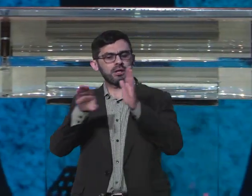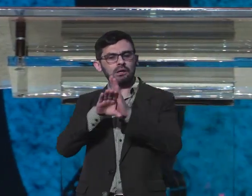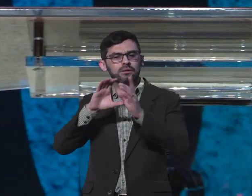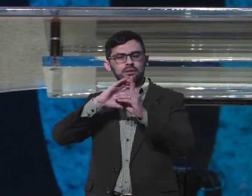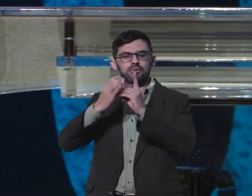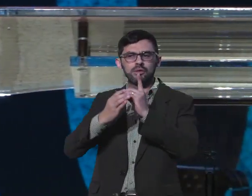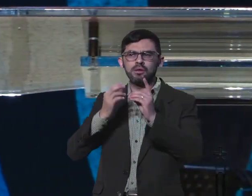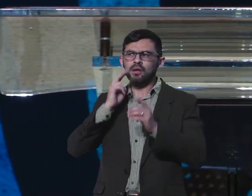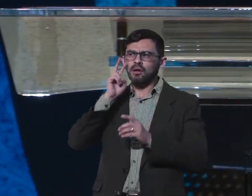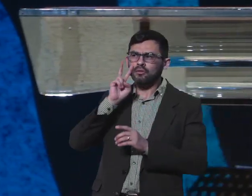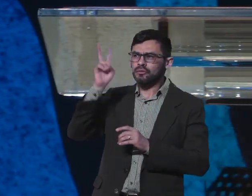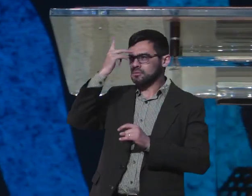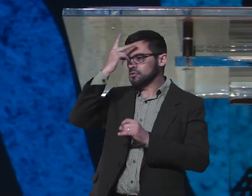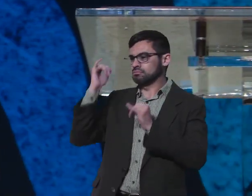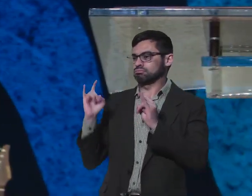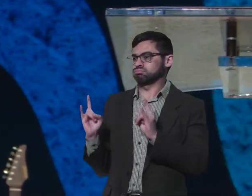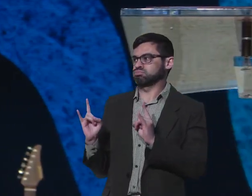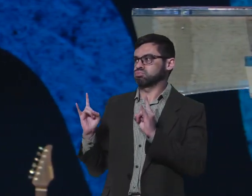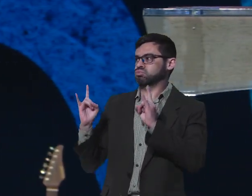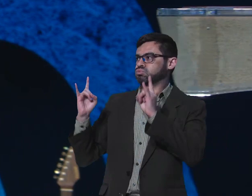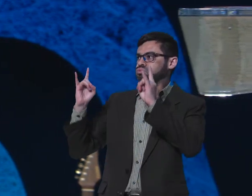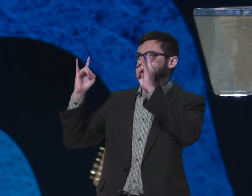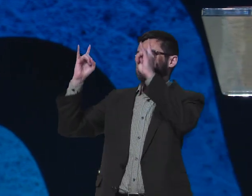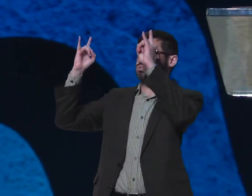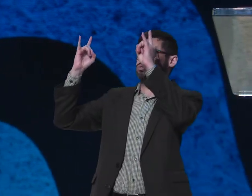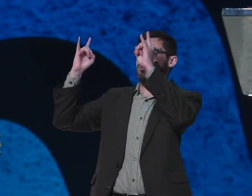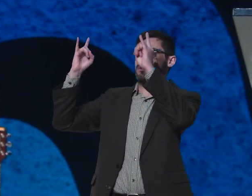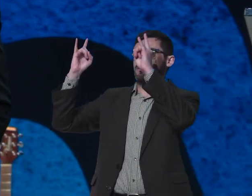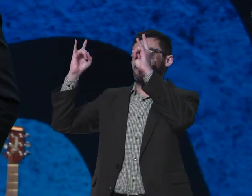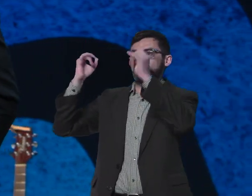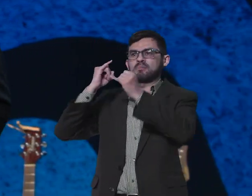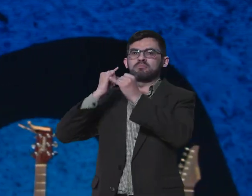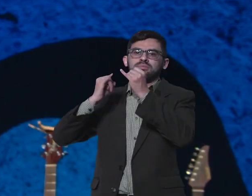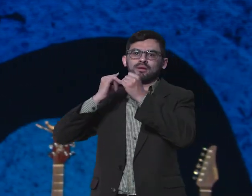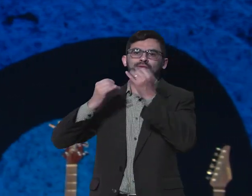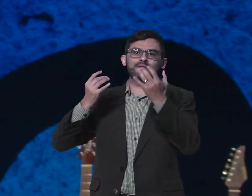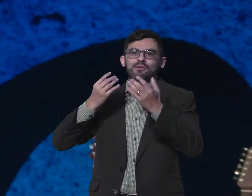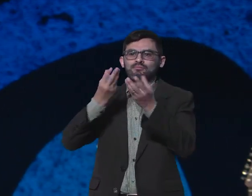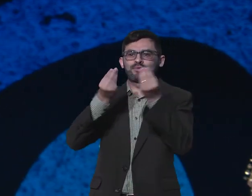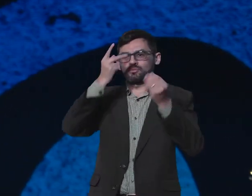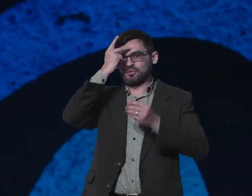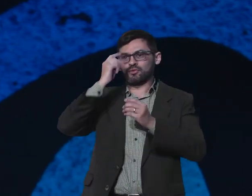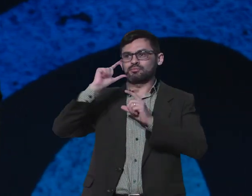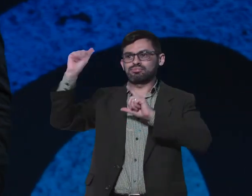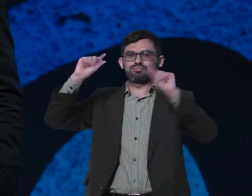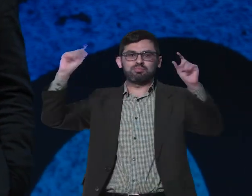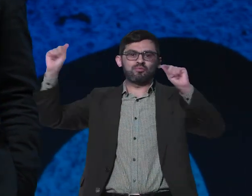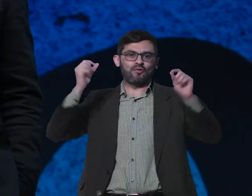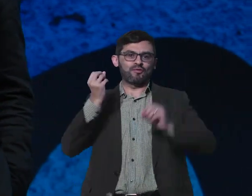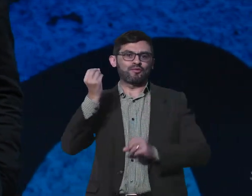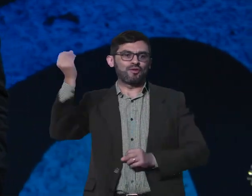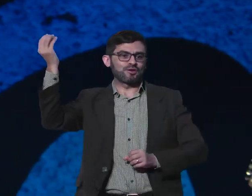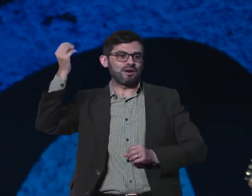nos seus apartamentos, as que sobraram, né? Porque parece que só está nós aqui em Curitiba, gente.